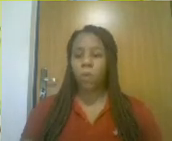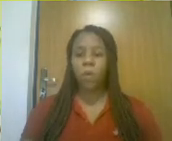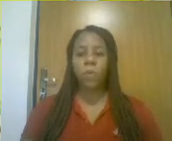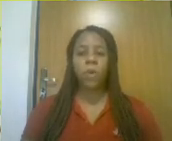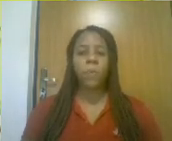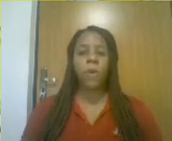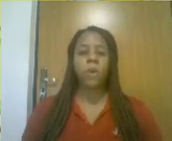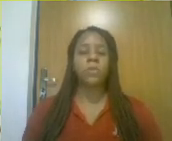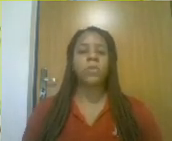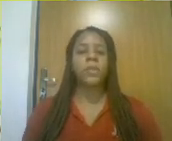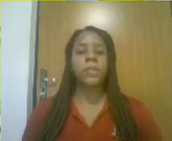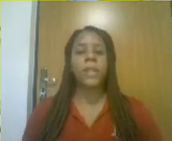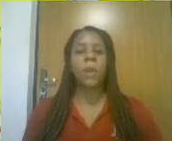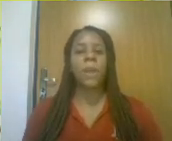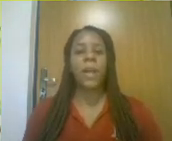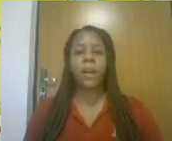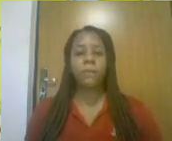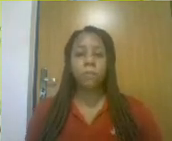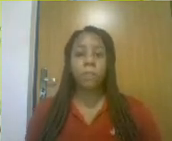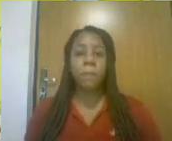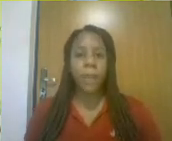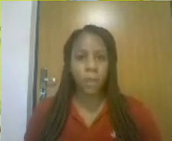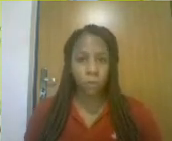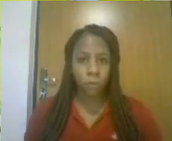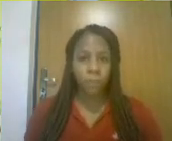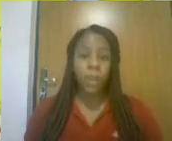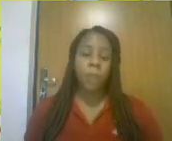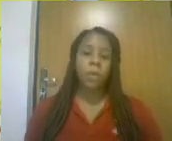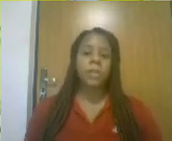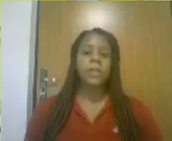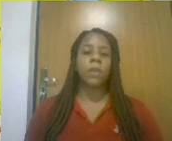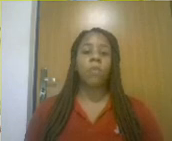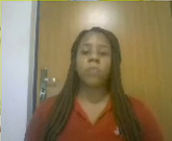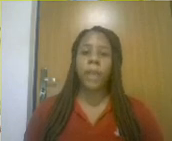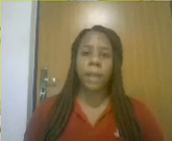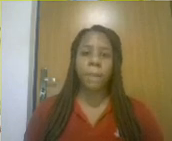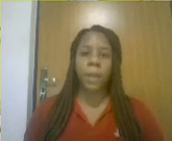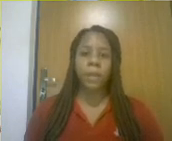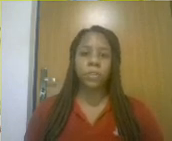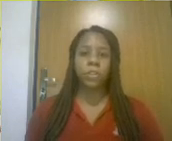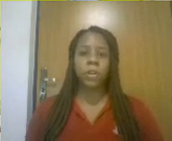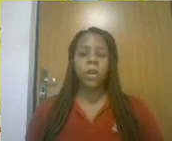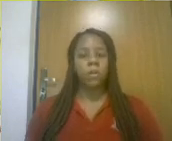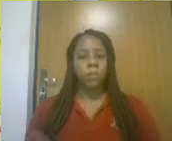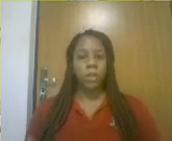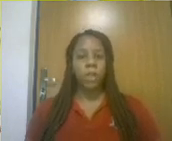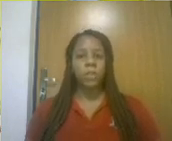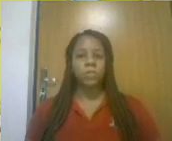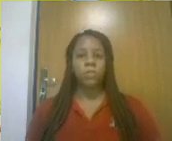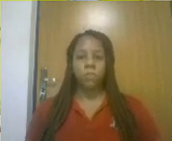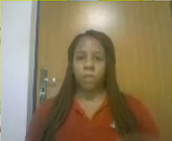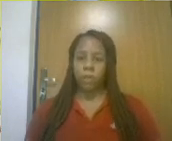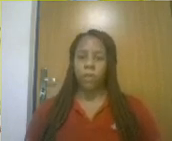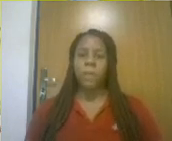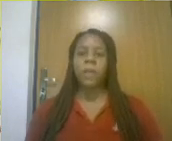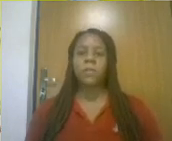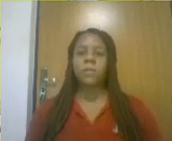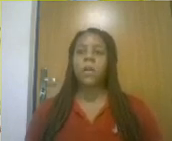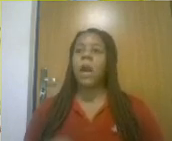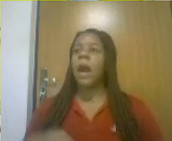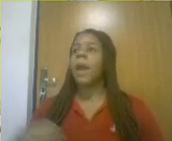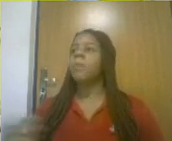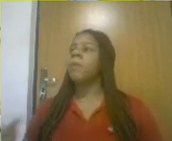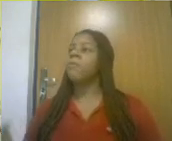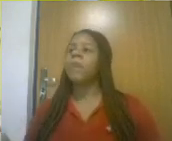Meio. Como eu posso iniciar o parágrafo de meio? Pode ser com de repente, no início, lá no